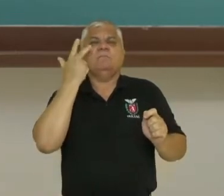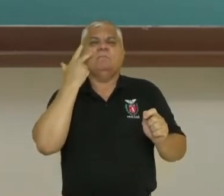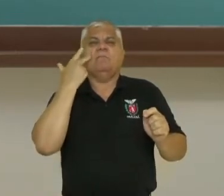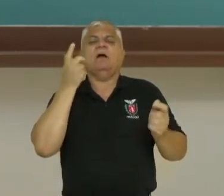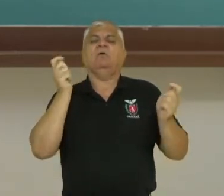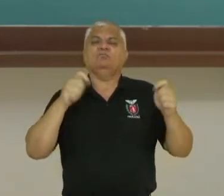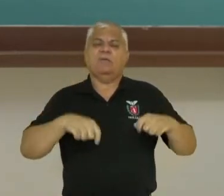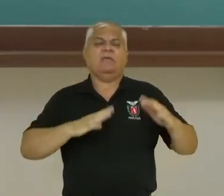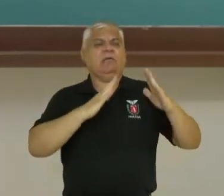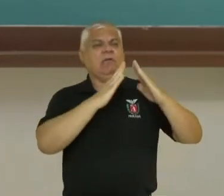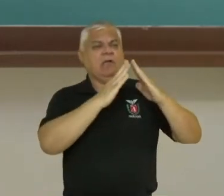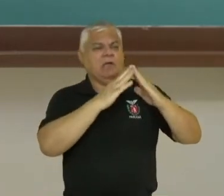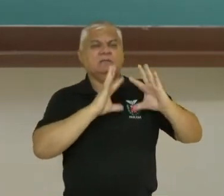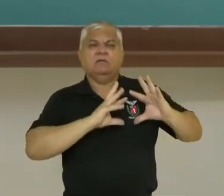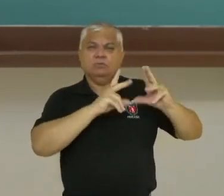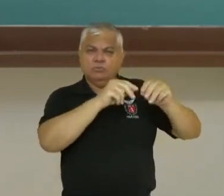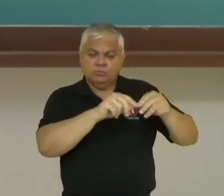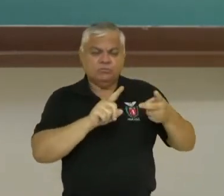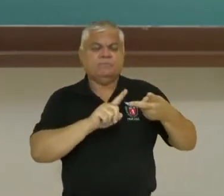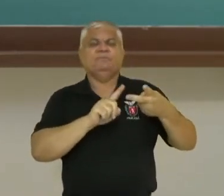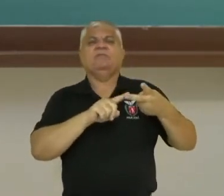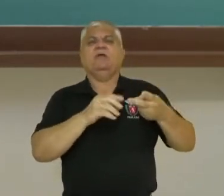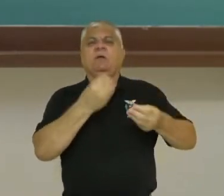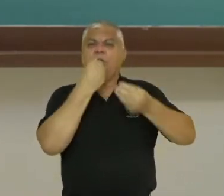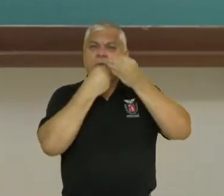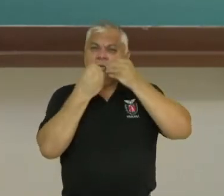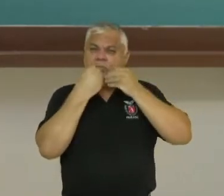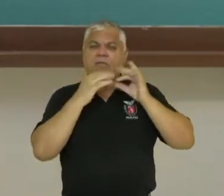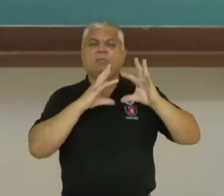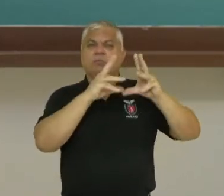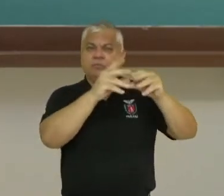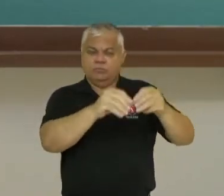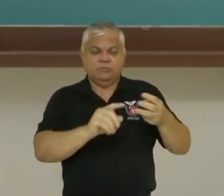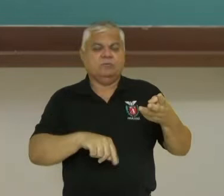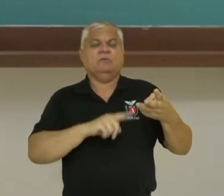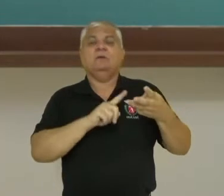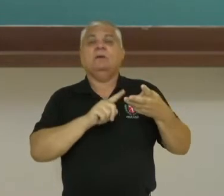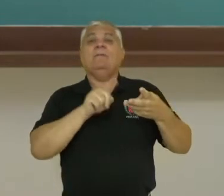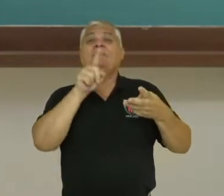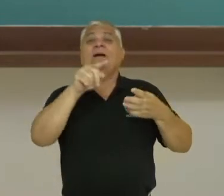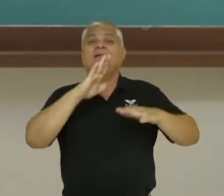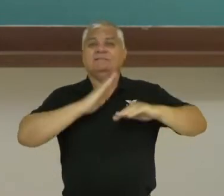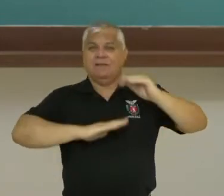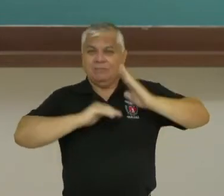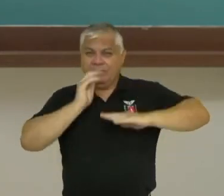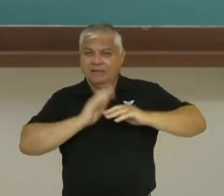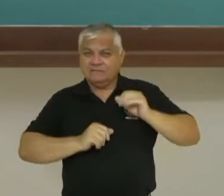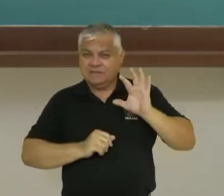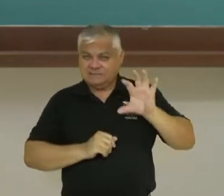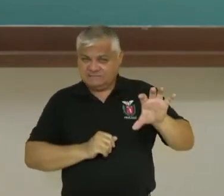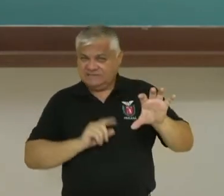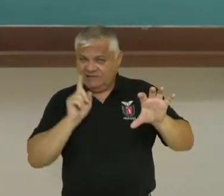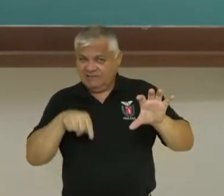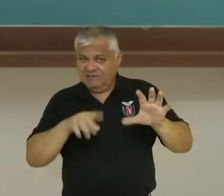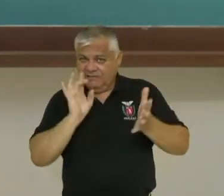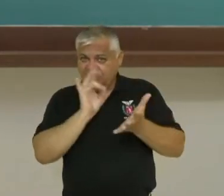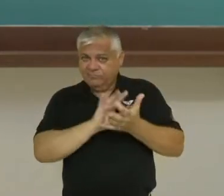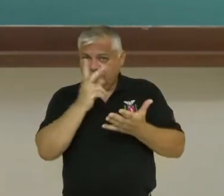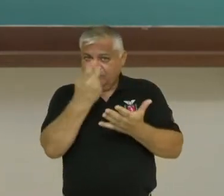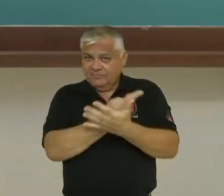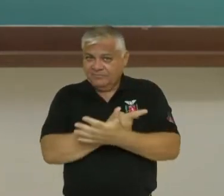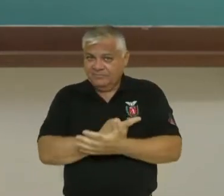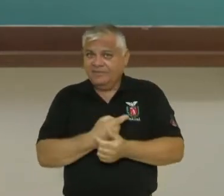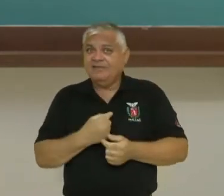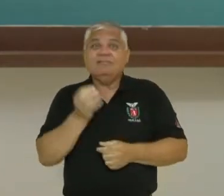à moradia, vai ter acesso ao que comer. Mas na prática, será que é bem assim que aconteceu nos países